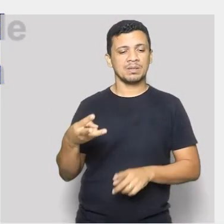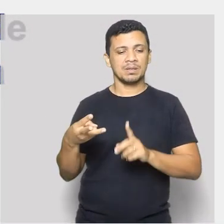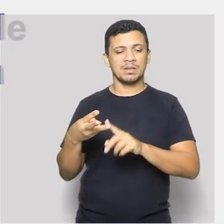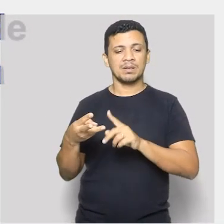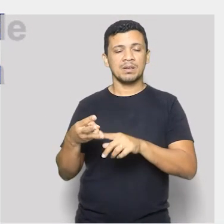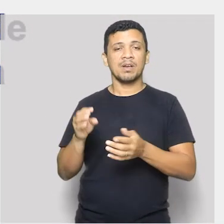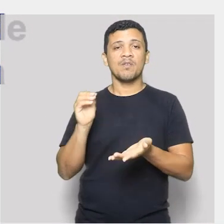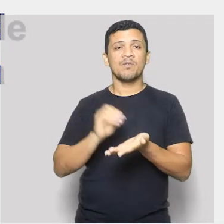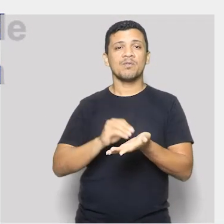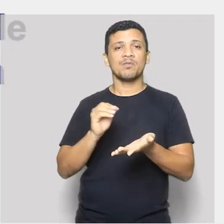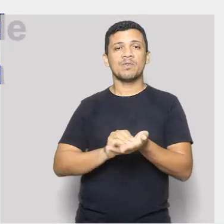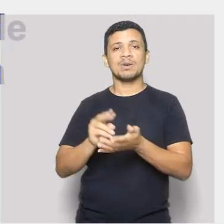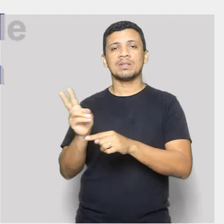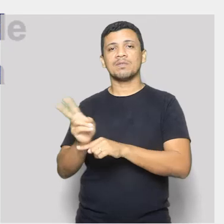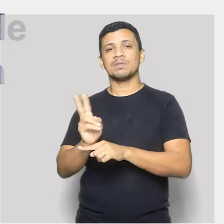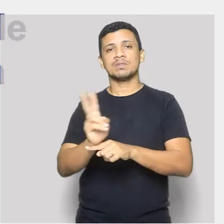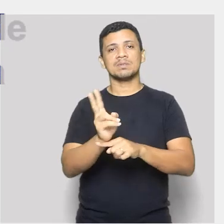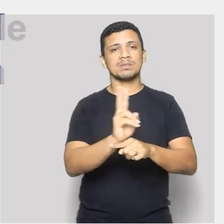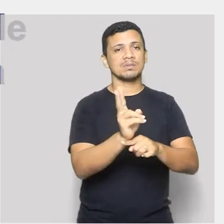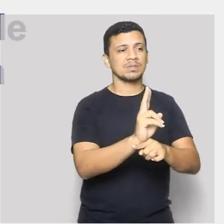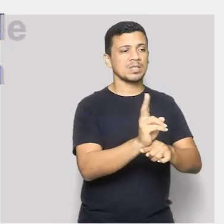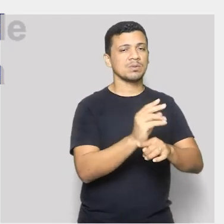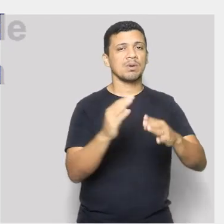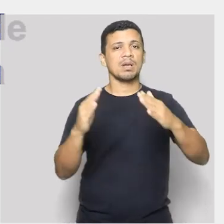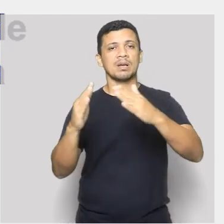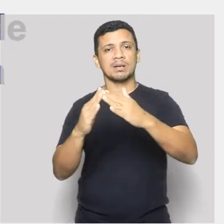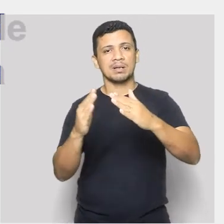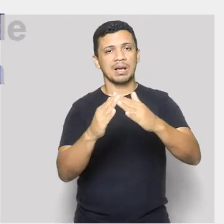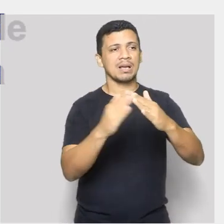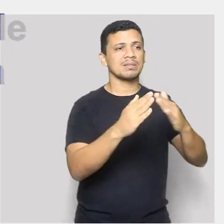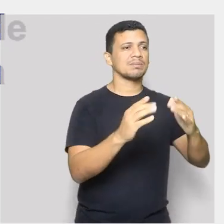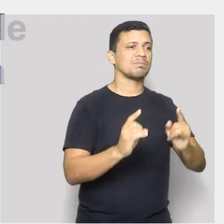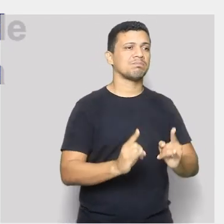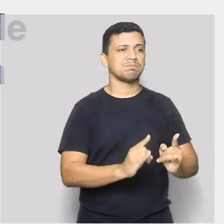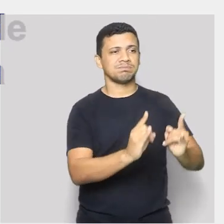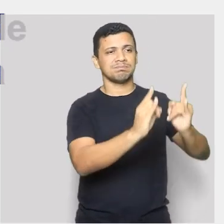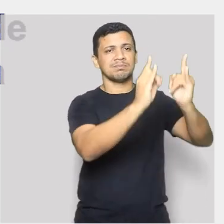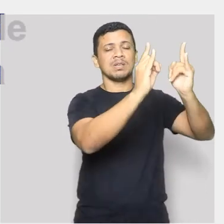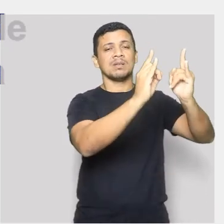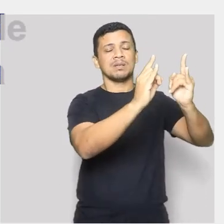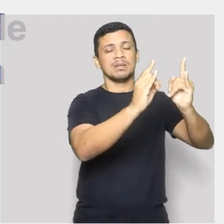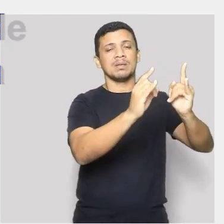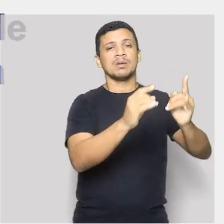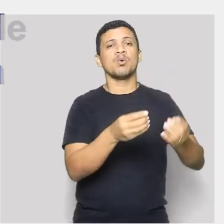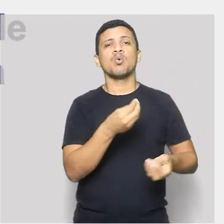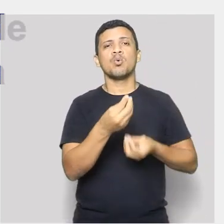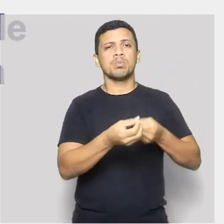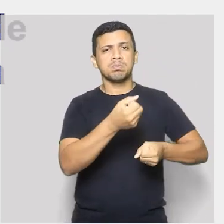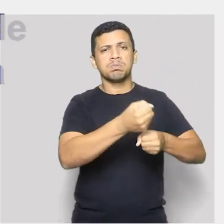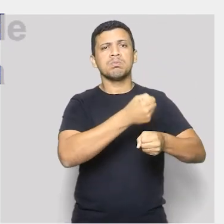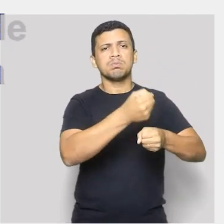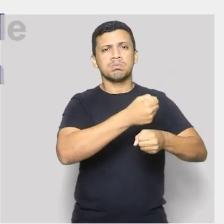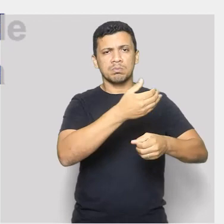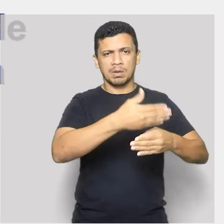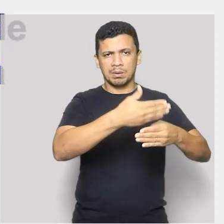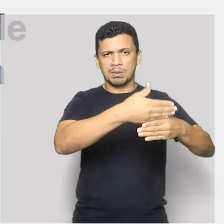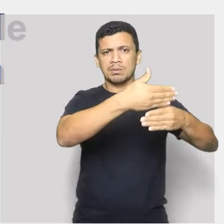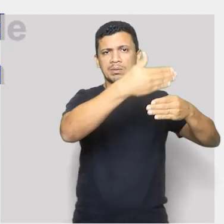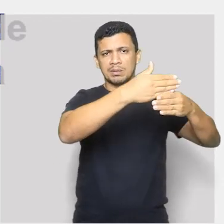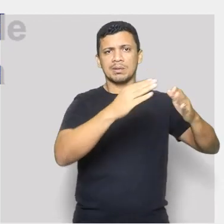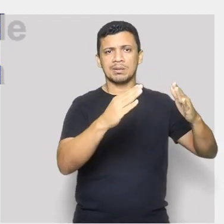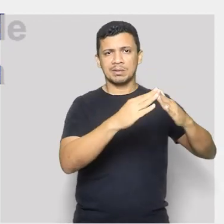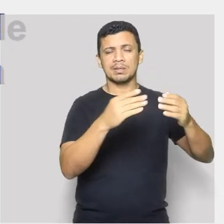de fiscalização e monitoramento das construções civis. Sabemos que para a construção de casas e de habitações, nós precisamos